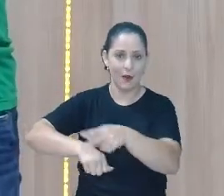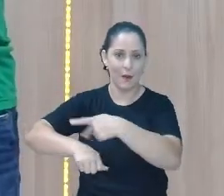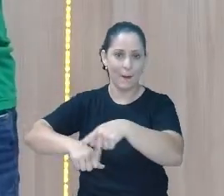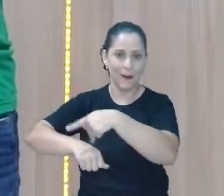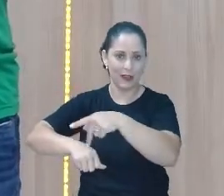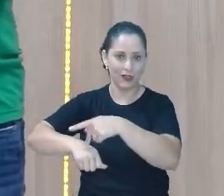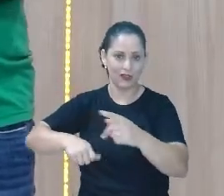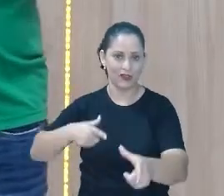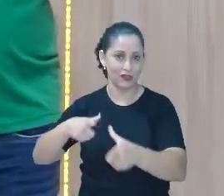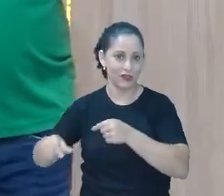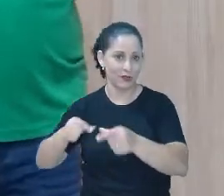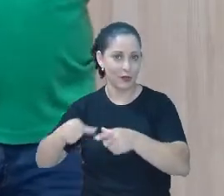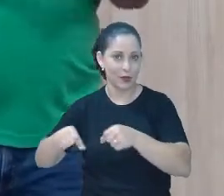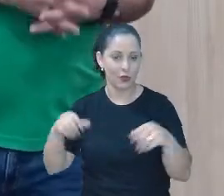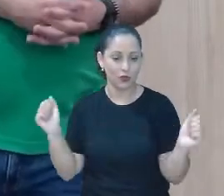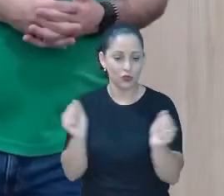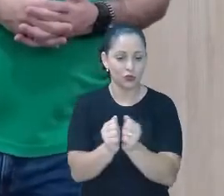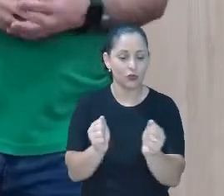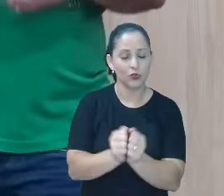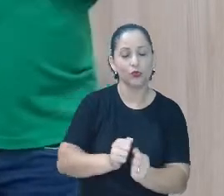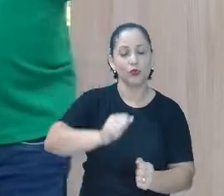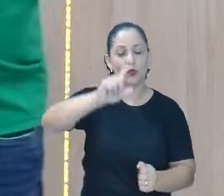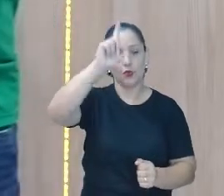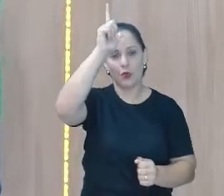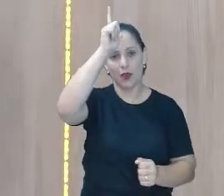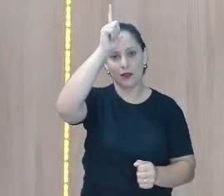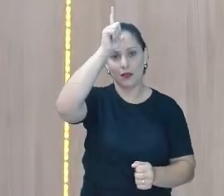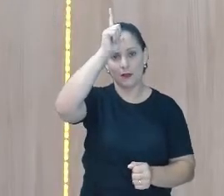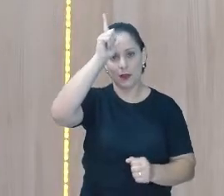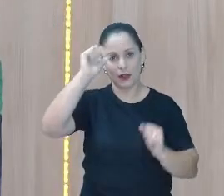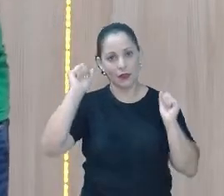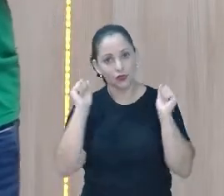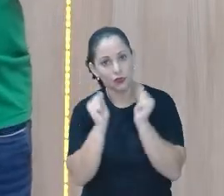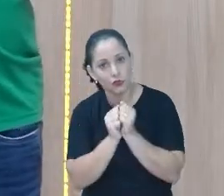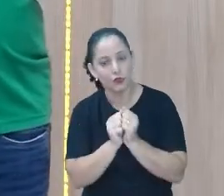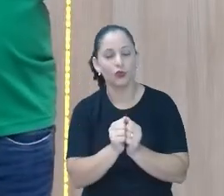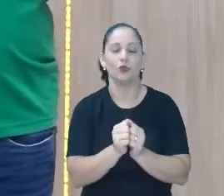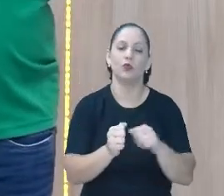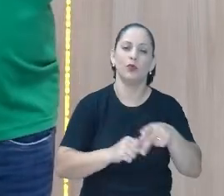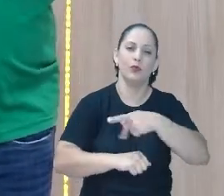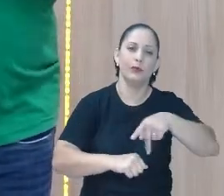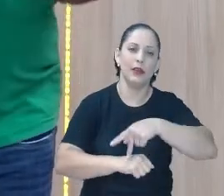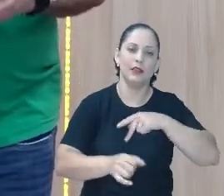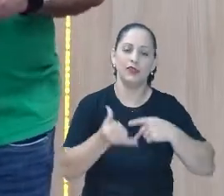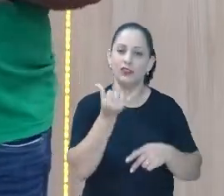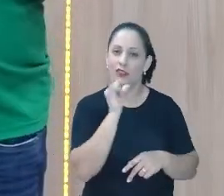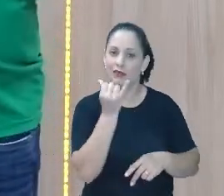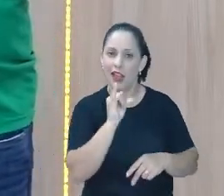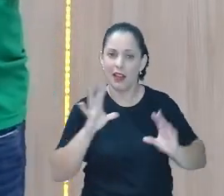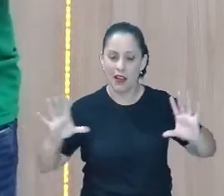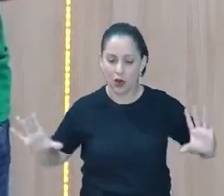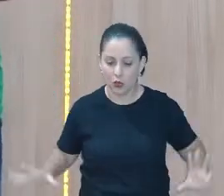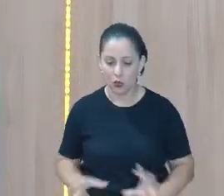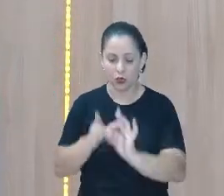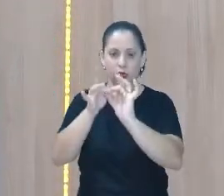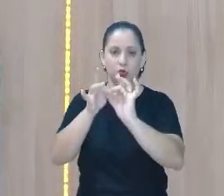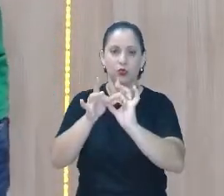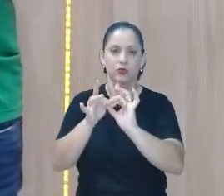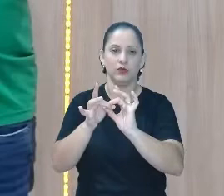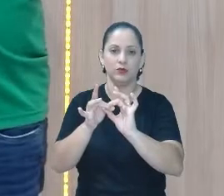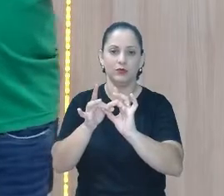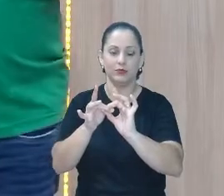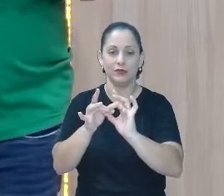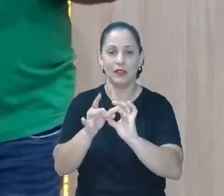com alemães e italianos, né, eles formaram uma aliança, né, que terminou combatendo, né,